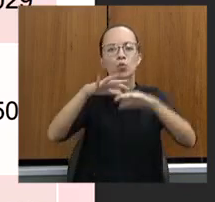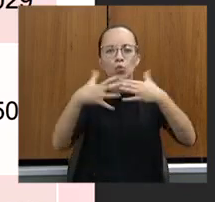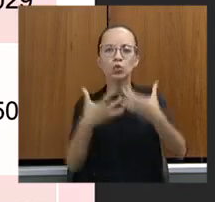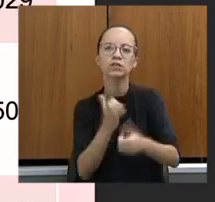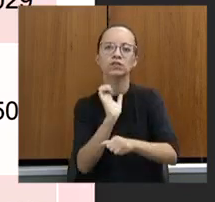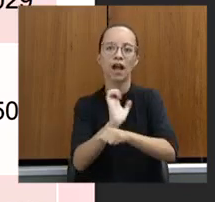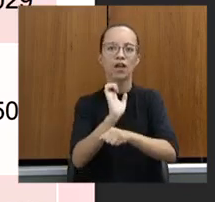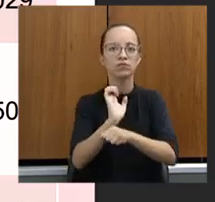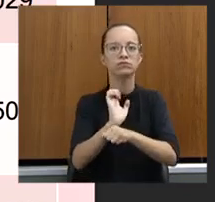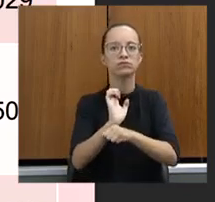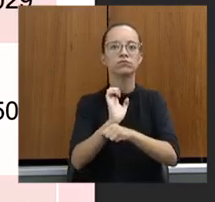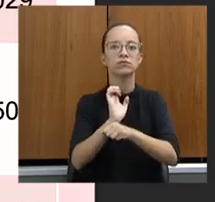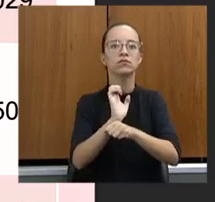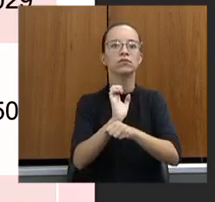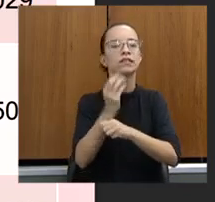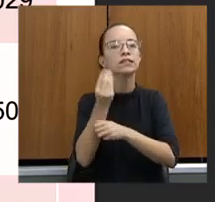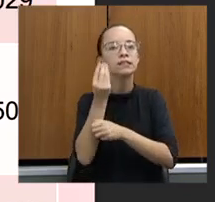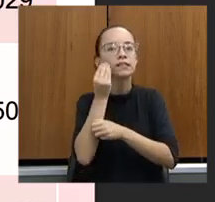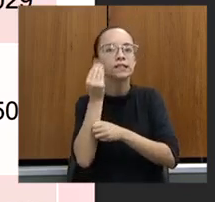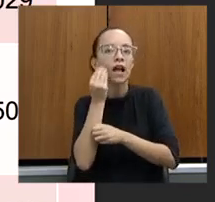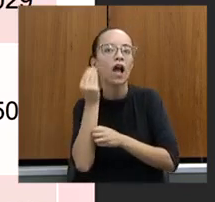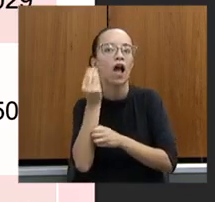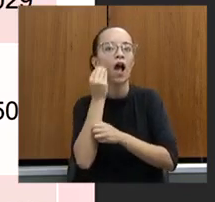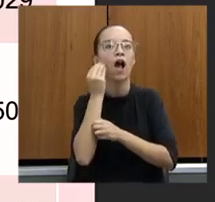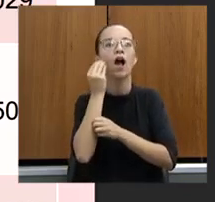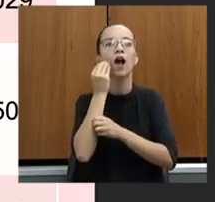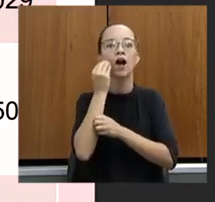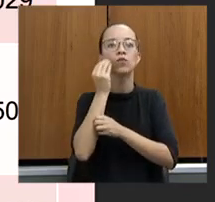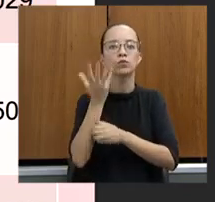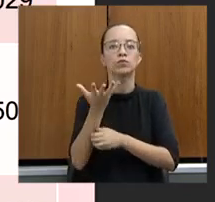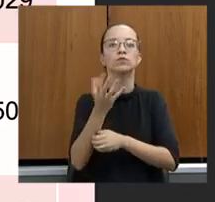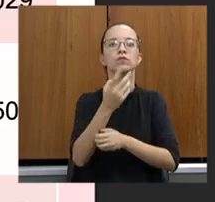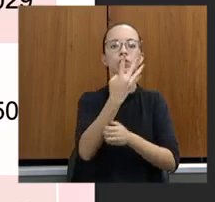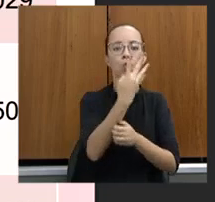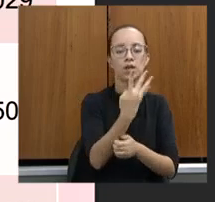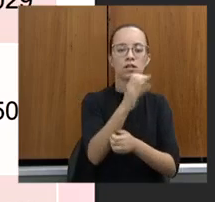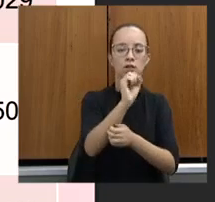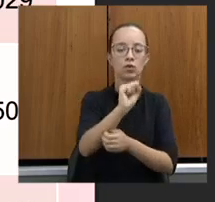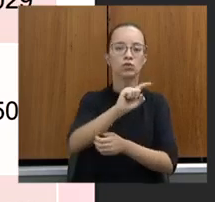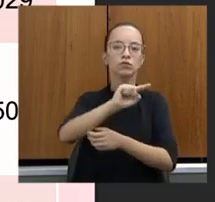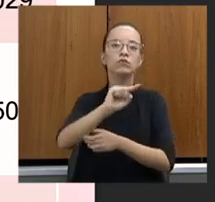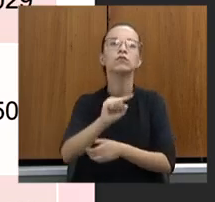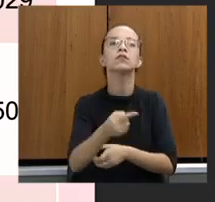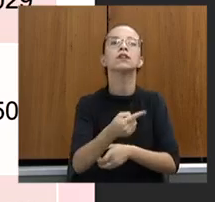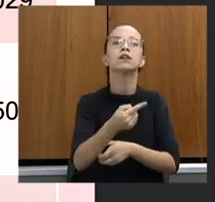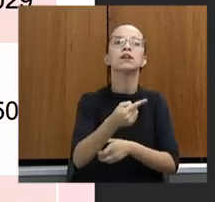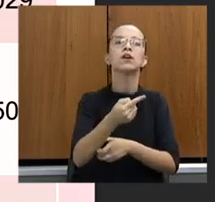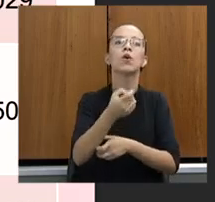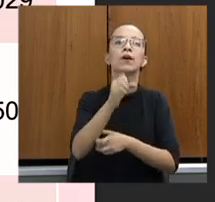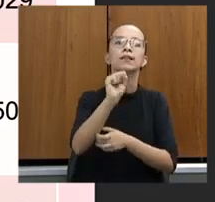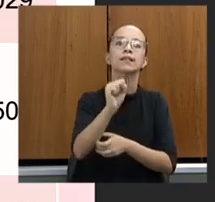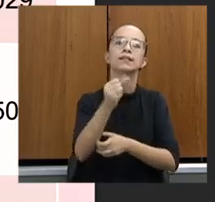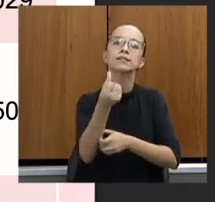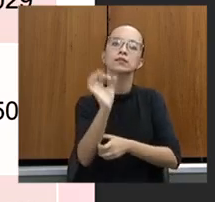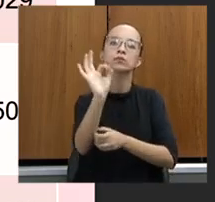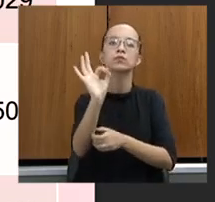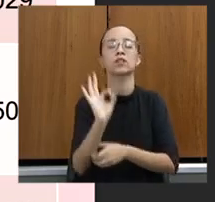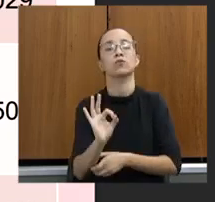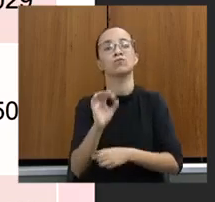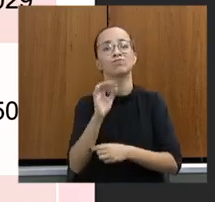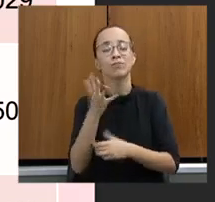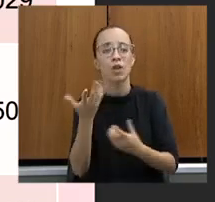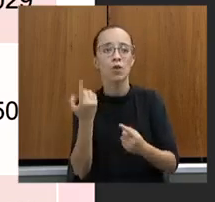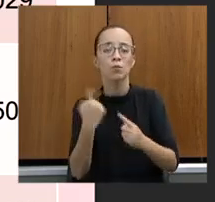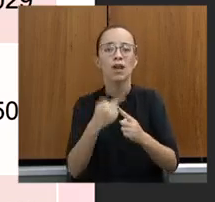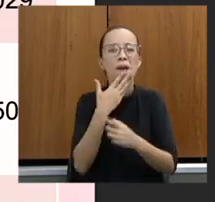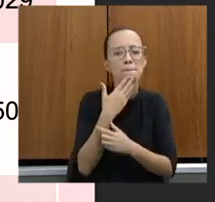reduzindo hoje está abaixo do limite alerta em 48.86% em função do processo de